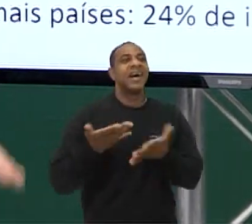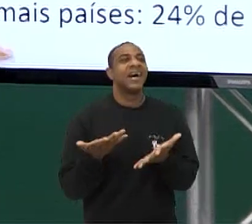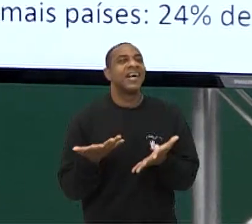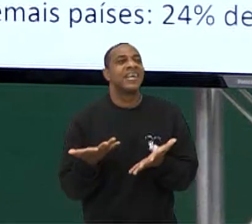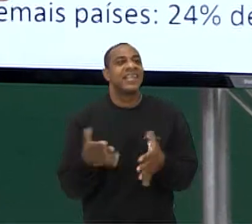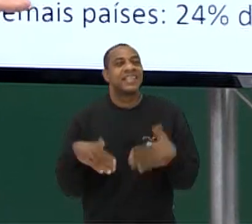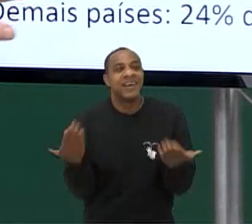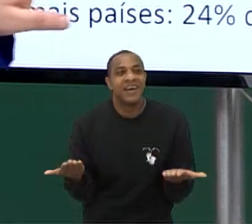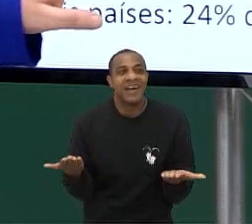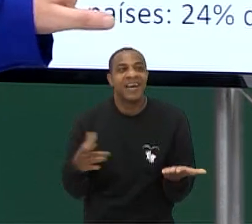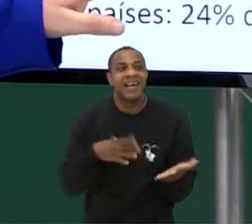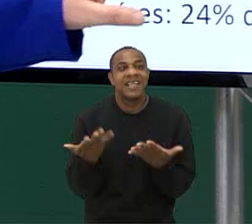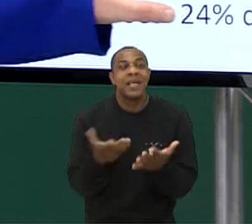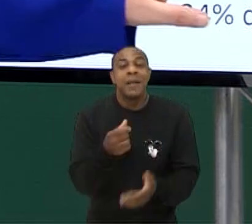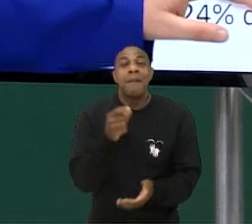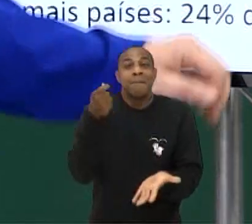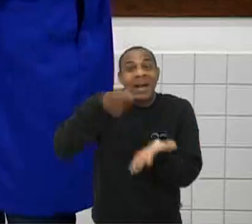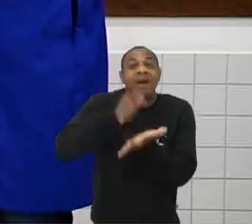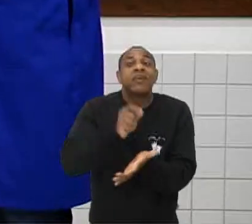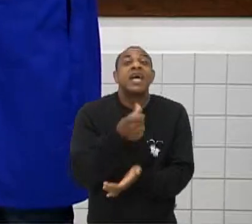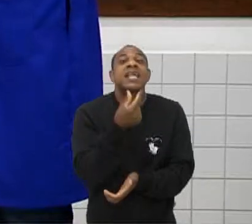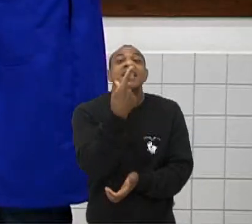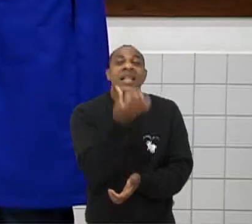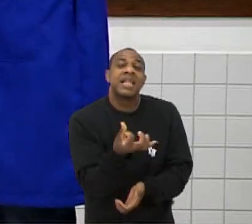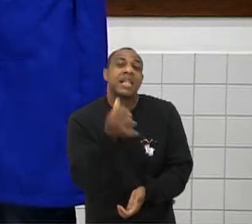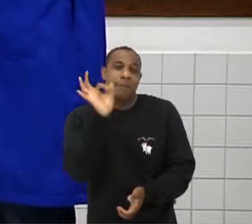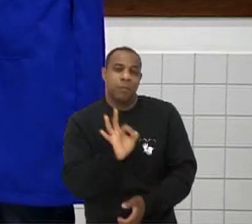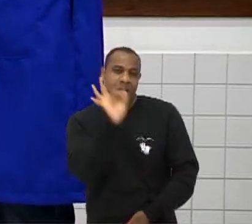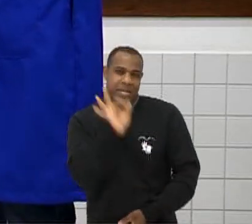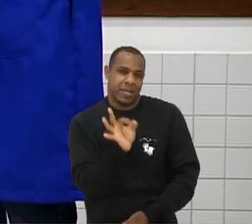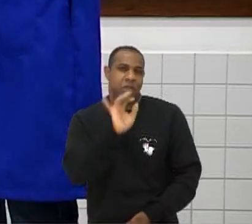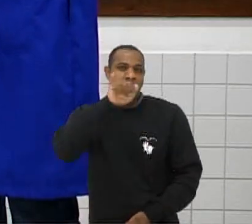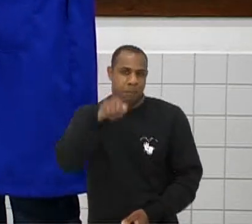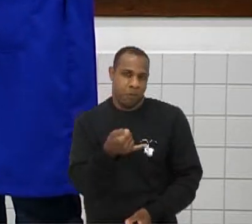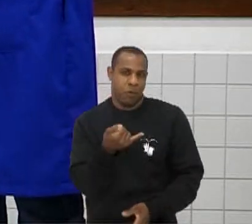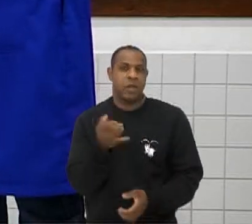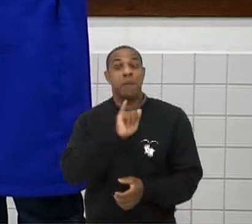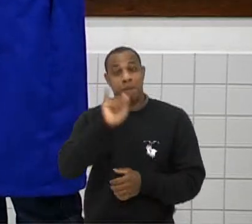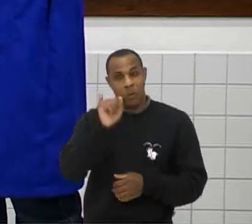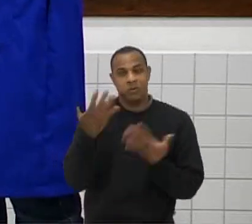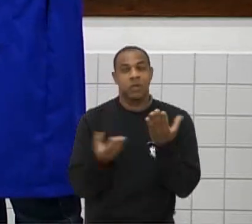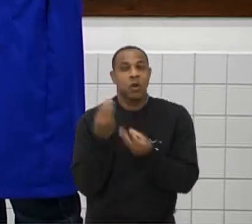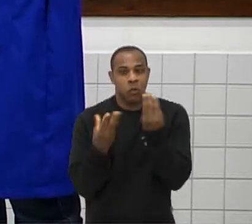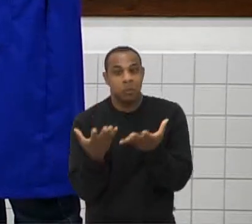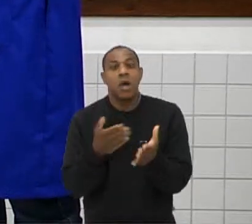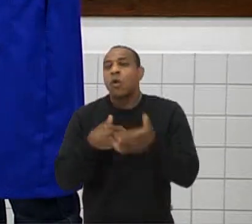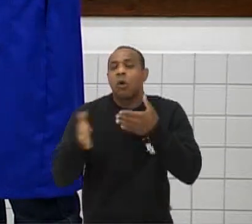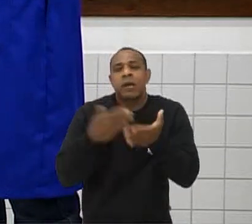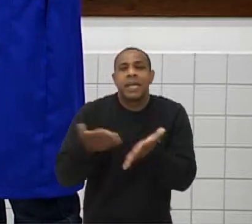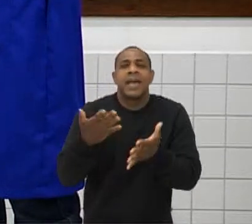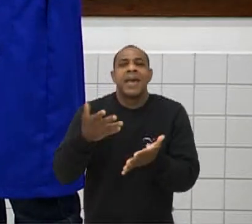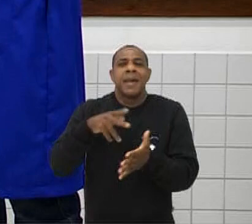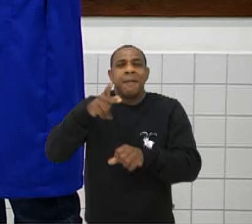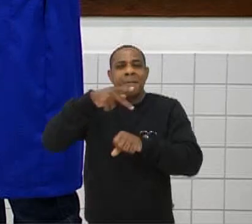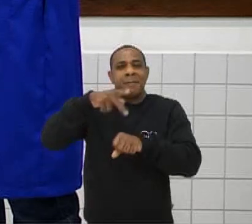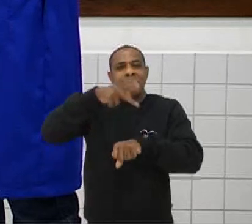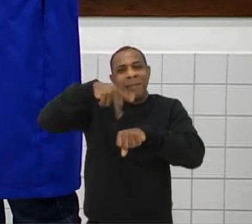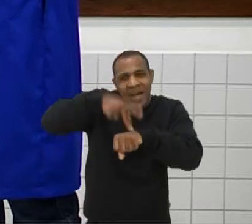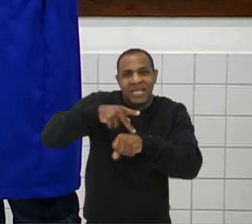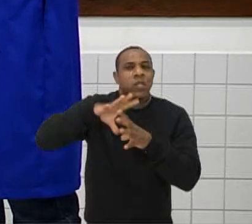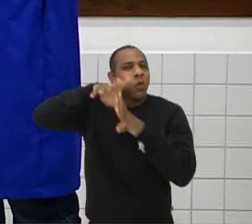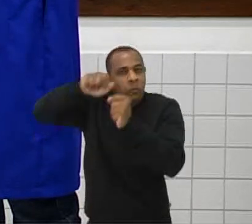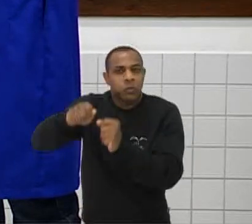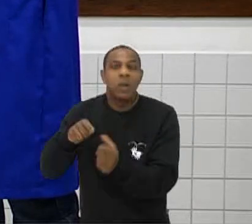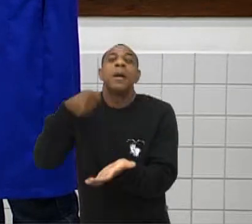coisa, pagava 16% de imposto. E de qualquer outro país do mundo pagaria 24% de